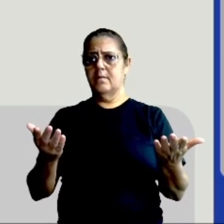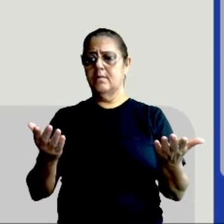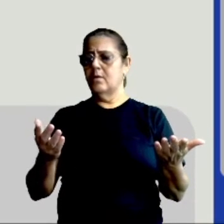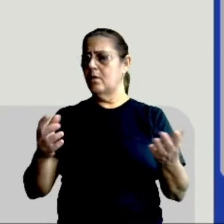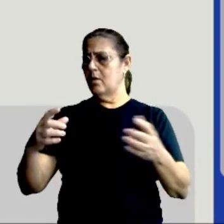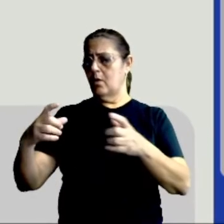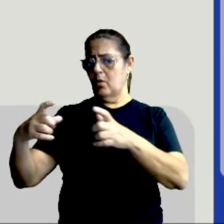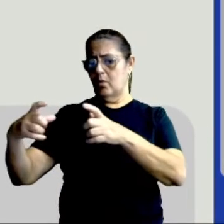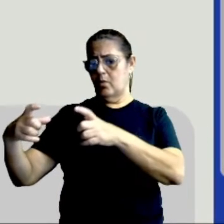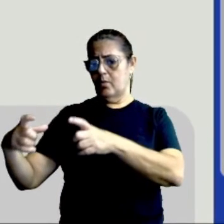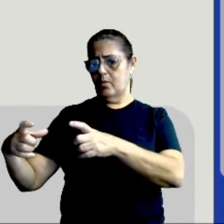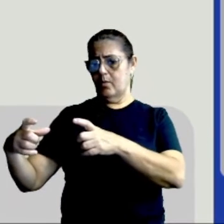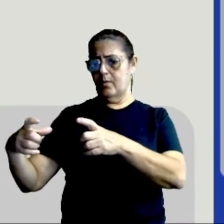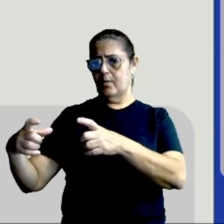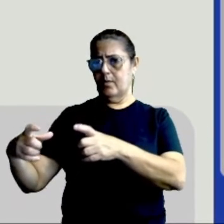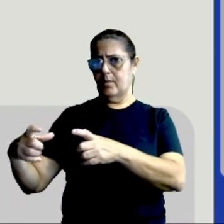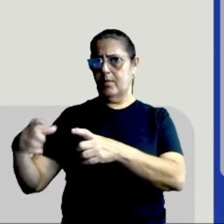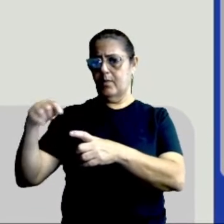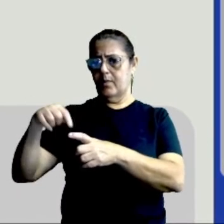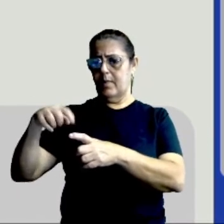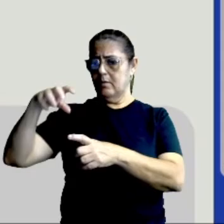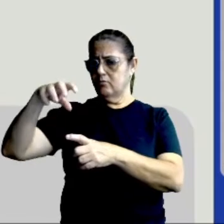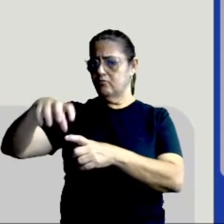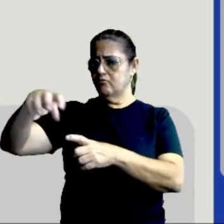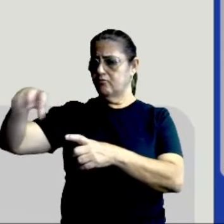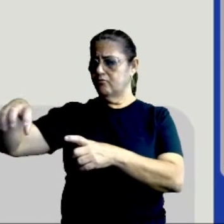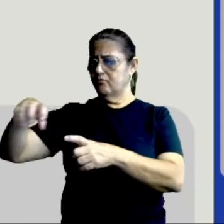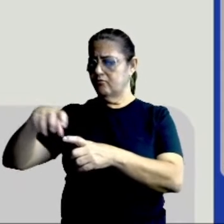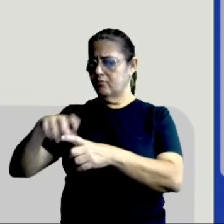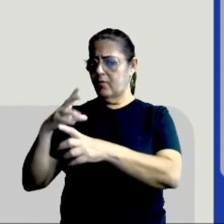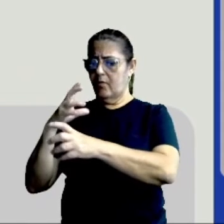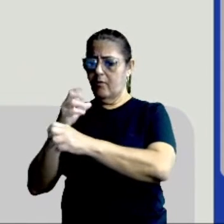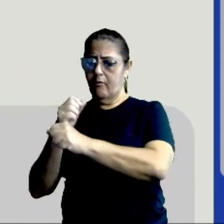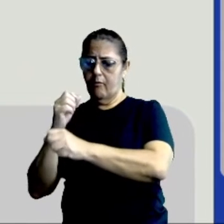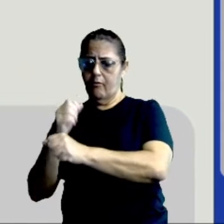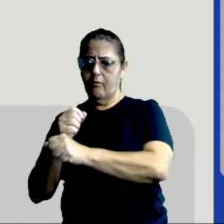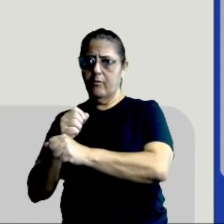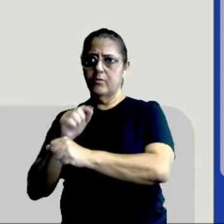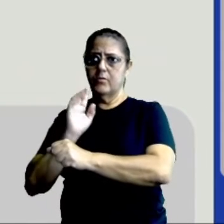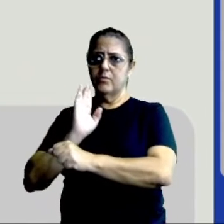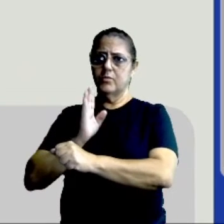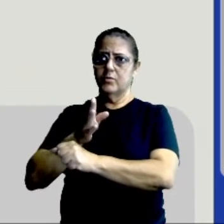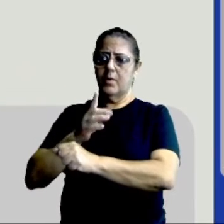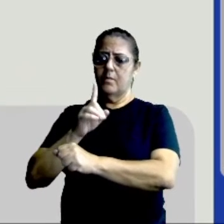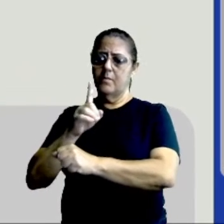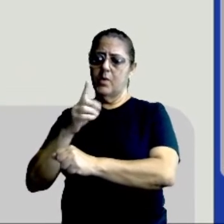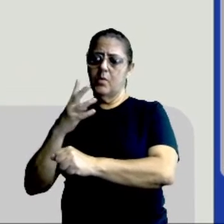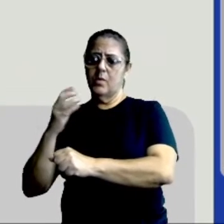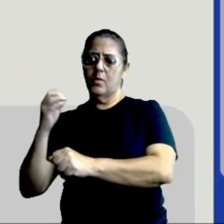neste prato da balança, que como é conhecido, a gente já somou e viu que dá